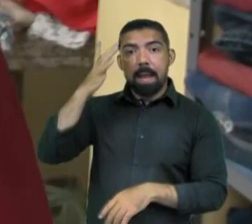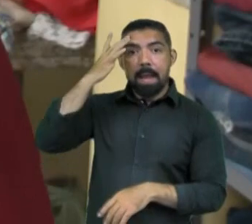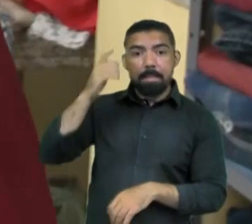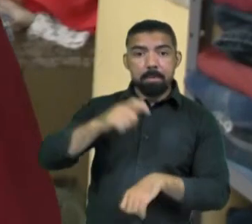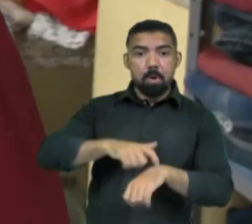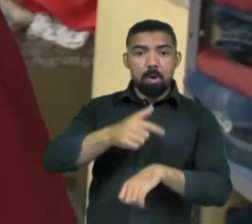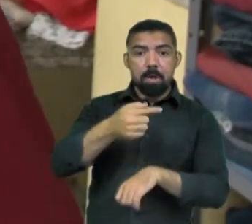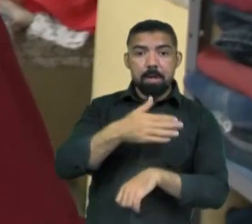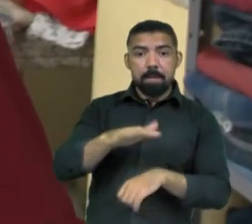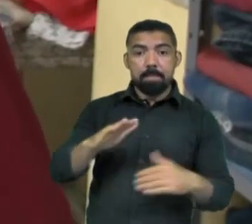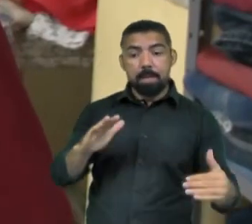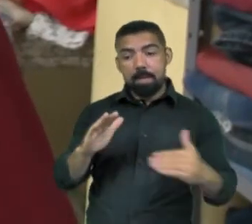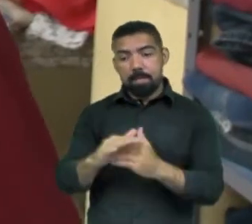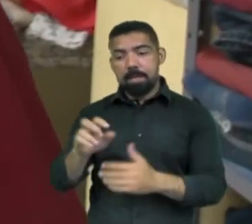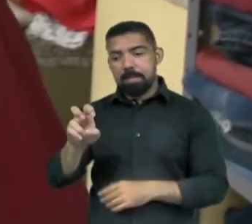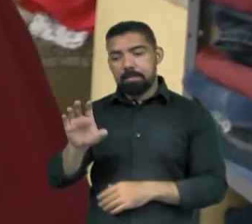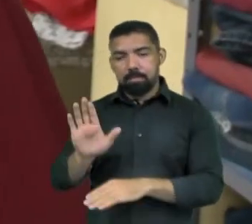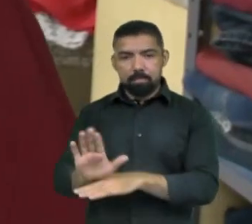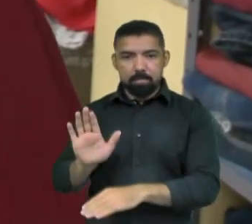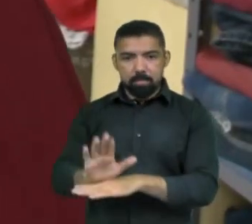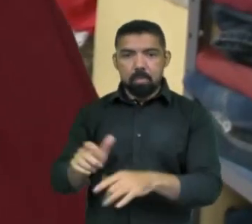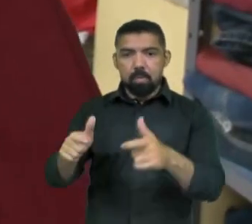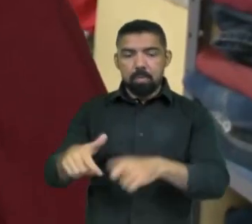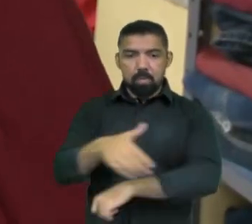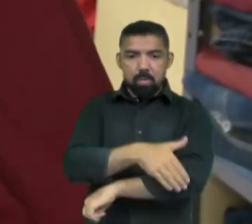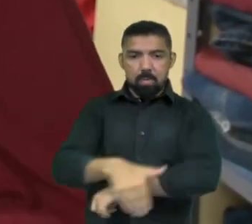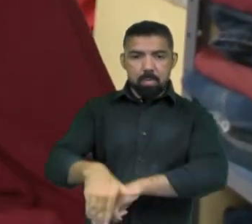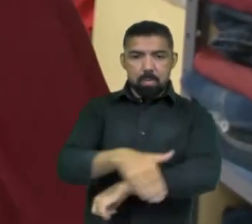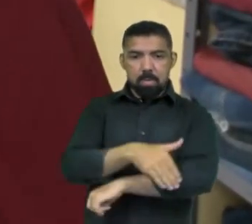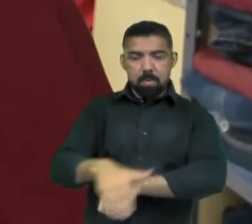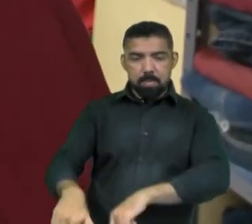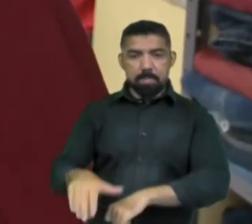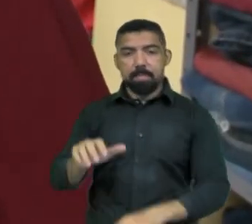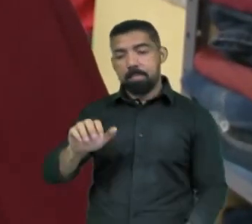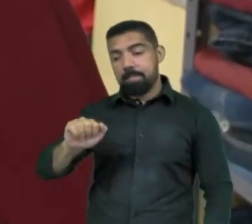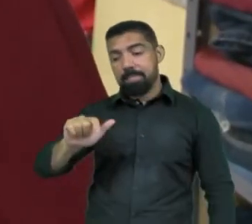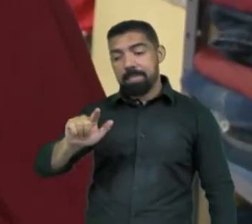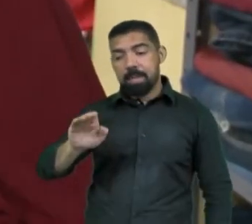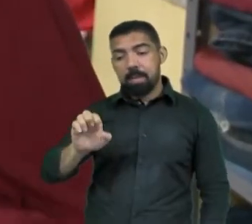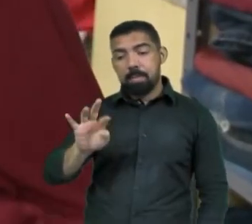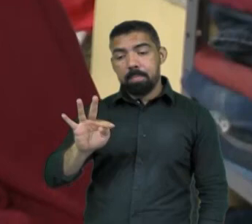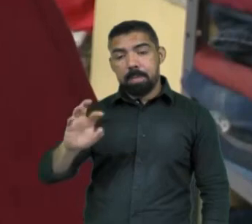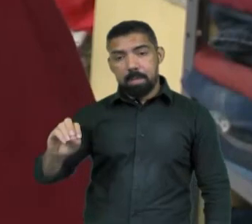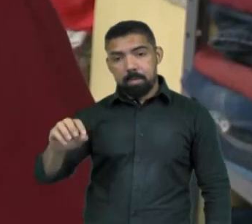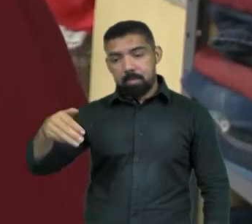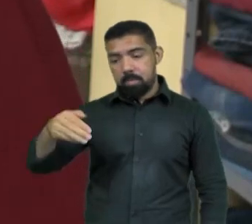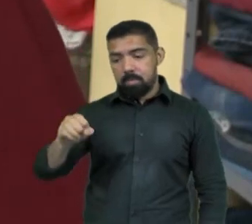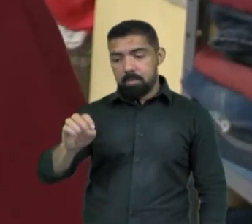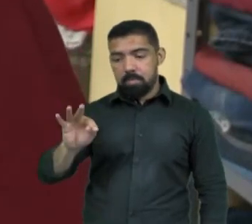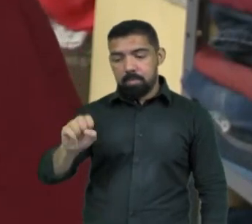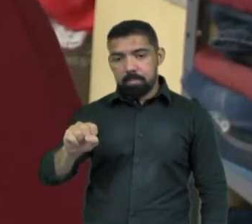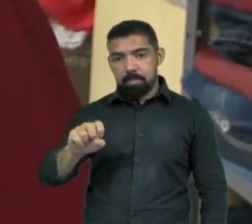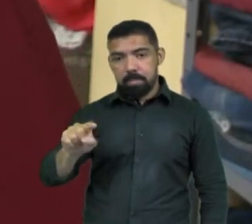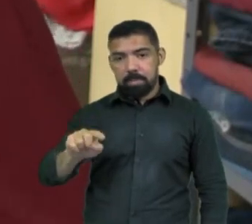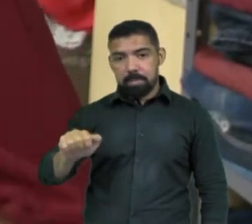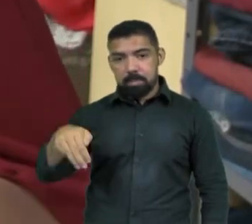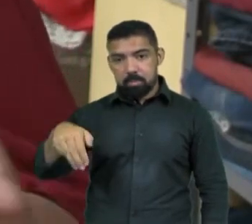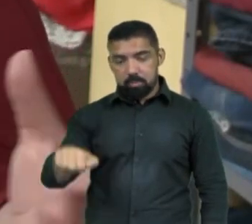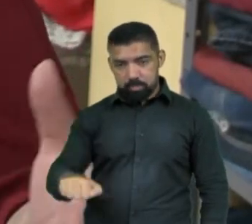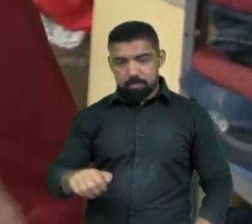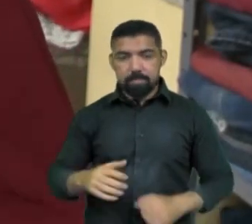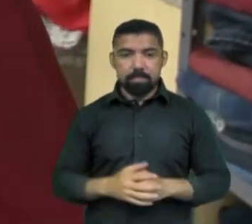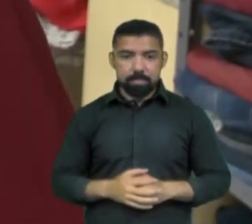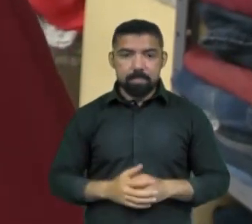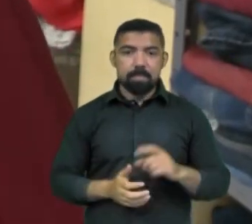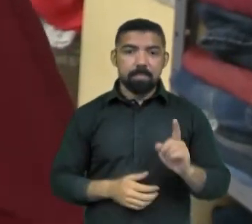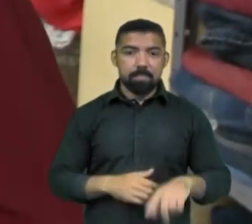as 5 da tarde, aqui na Rua Alberto Montezuma, número 350, no bairro Vila União, também conhecido como Rua